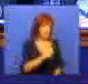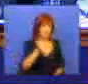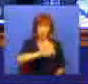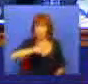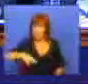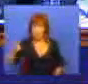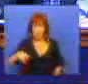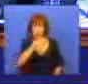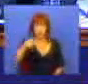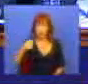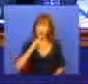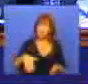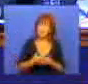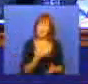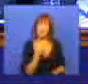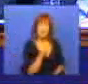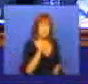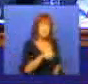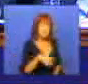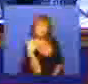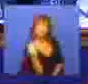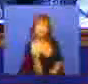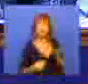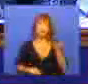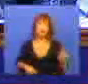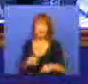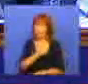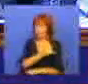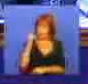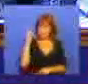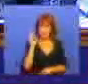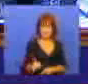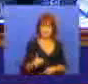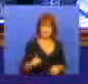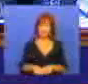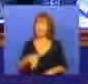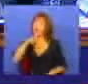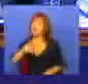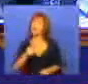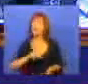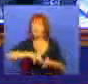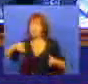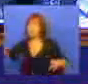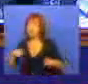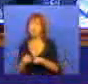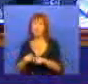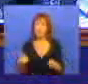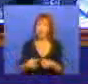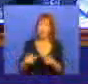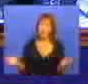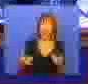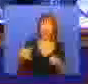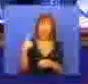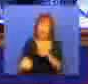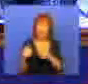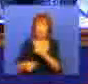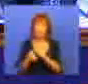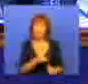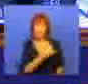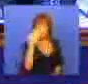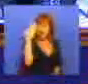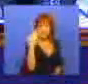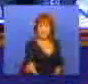65 milhões de euros para 25 mil jovens. Em 2006, anunciaram uma reforma dos incentivos ao arrendamento.